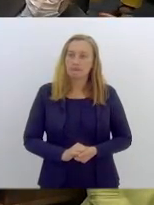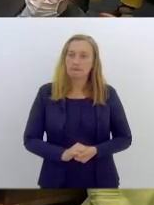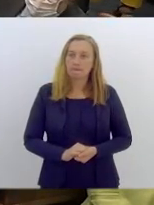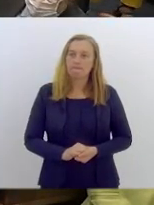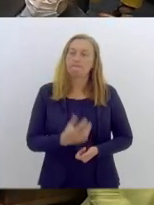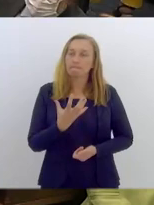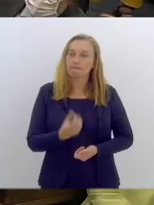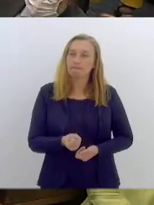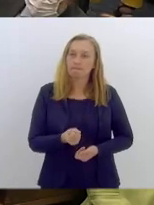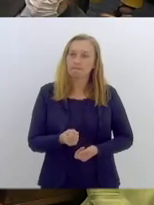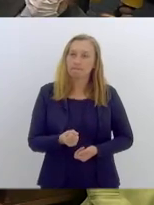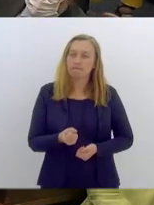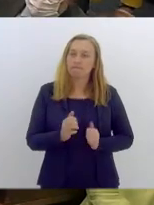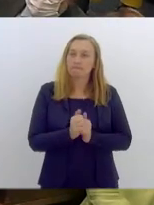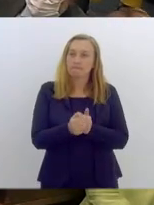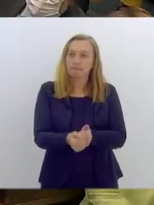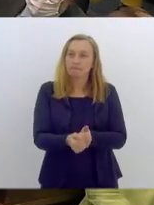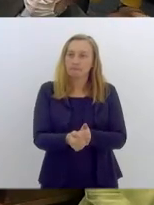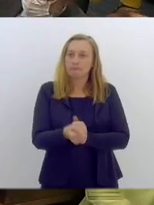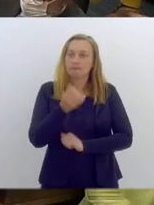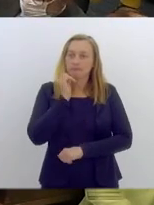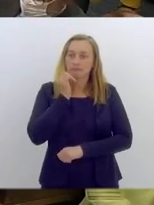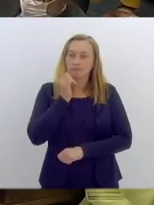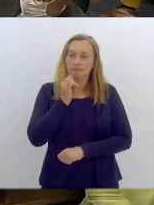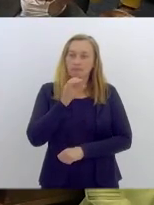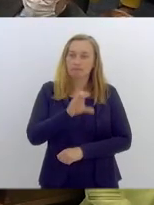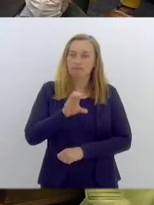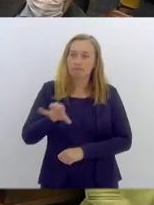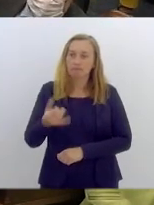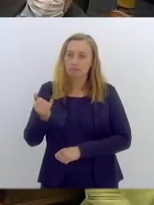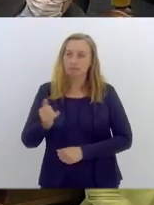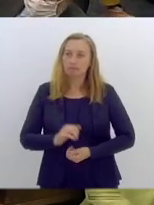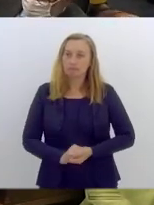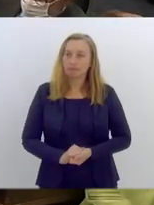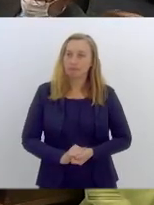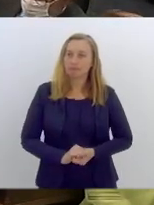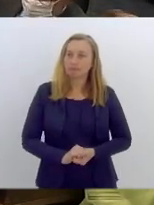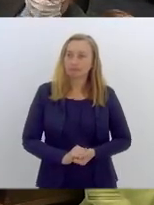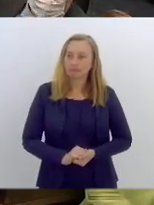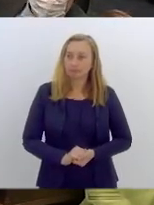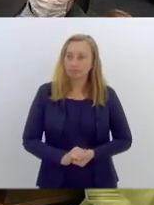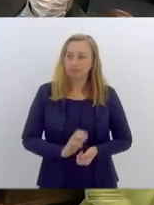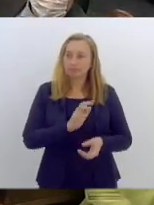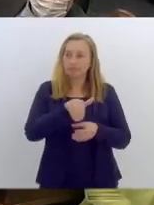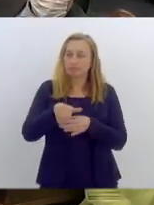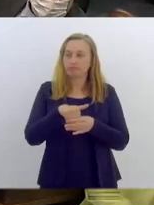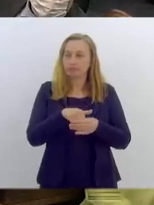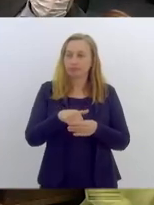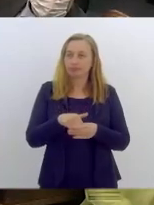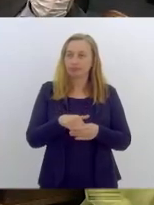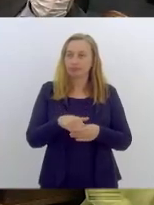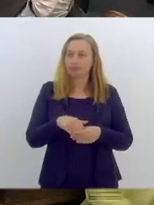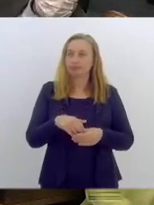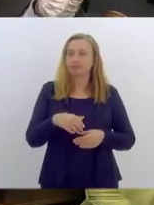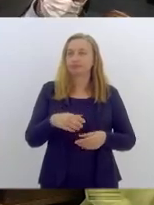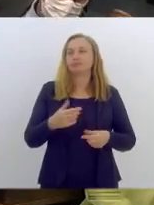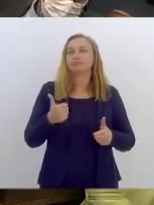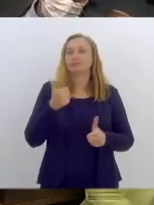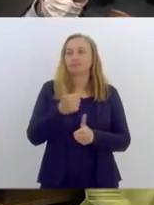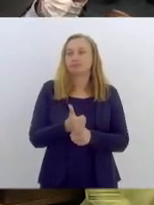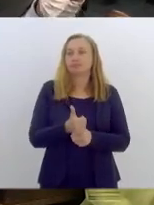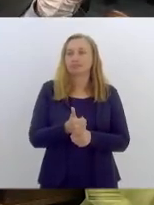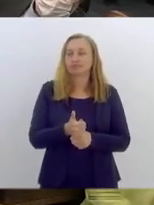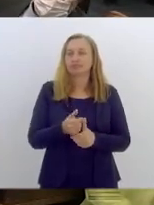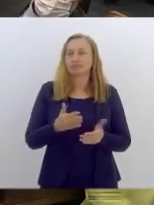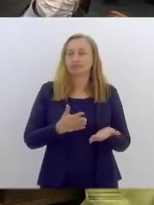Parecer favorável, acompanho o relator da CCJ. Com os pareceres emitidos, em votação, substitutivo Os